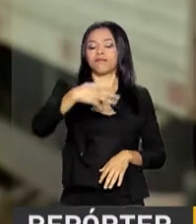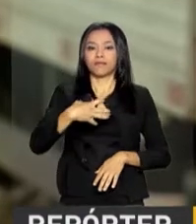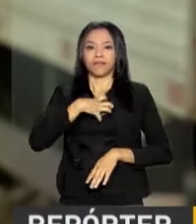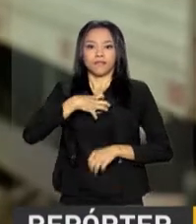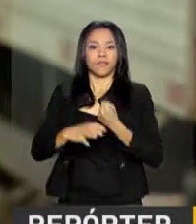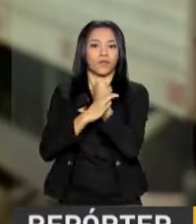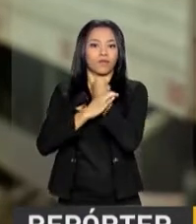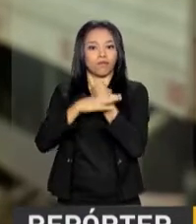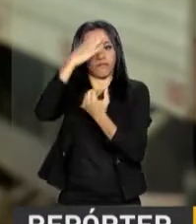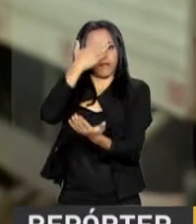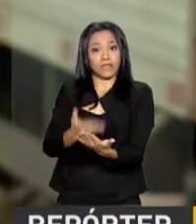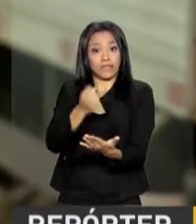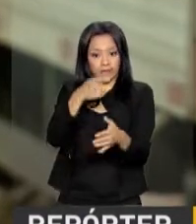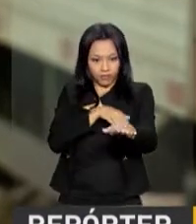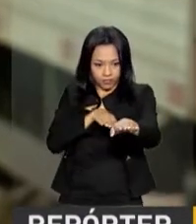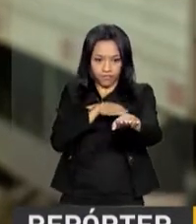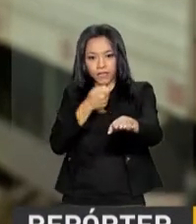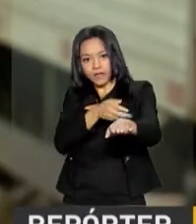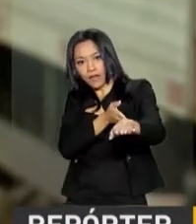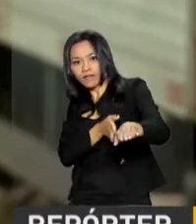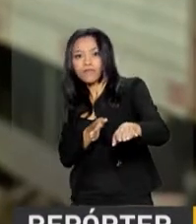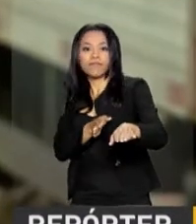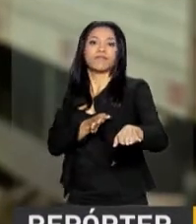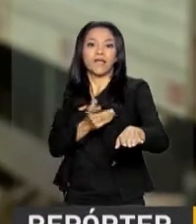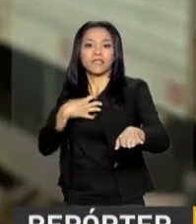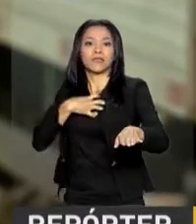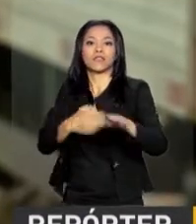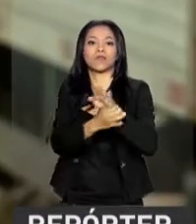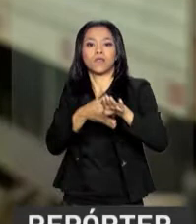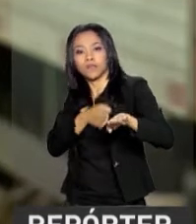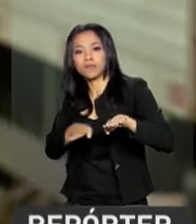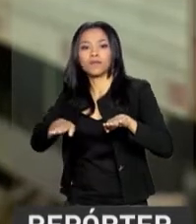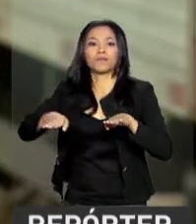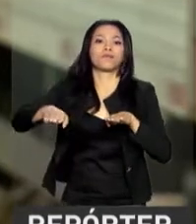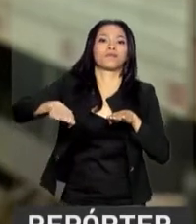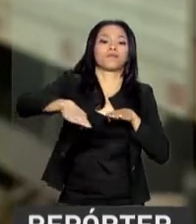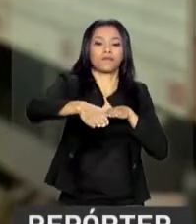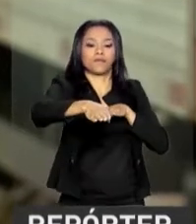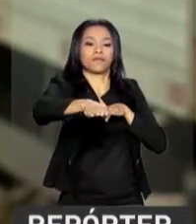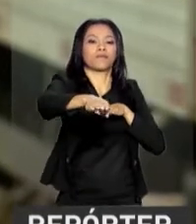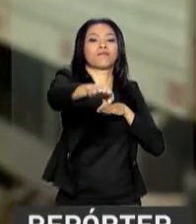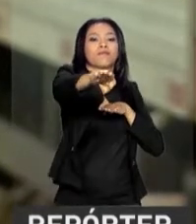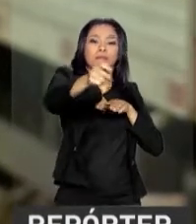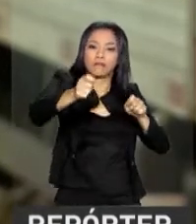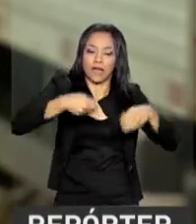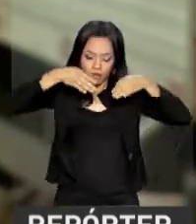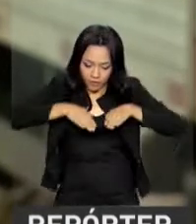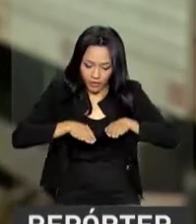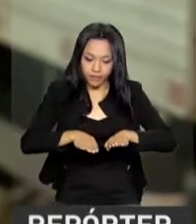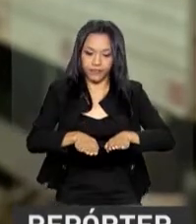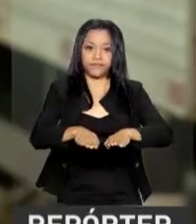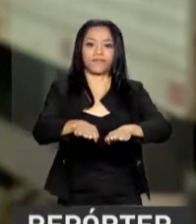se precisar ultrapassar outro veículo também com mais confiança e com certeza do que com certeza